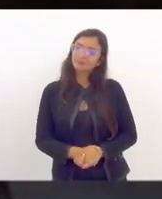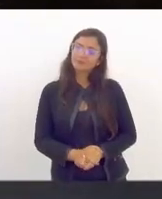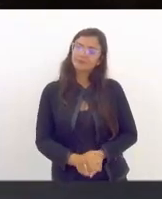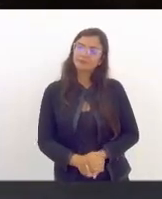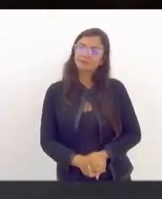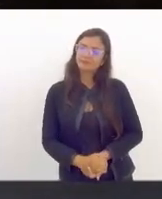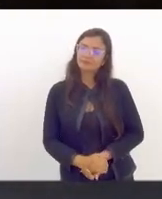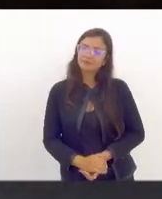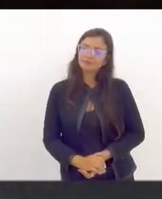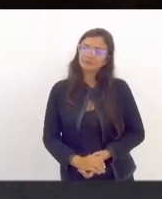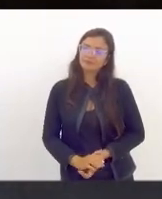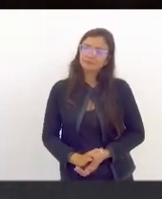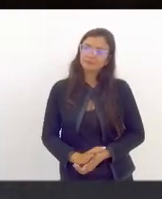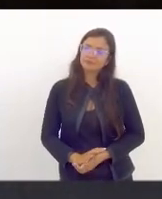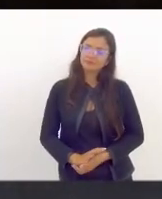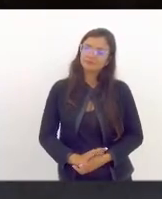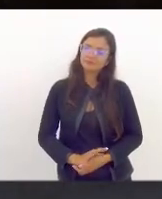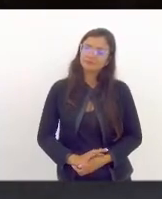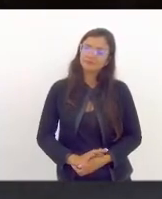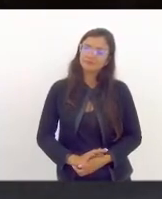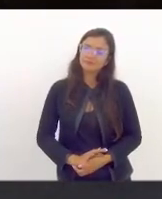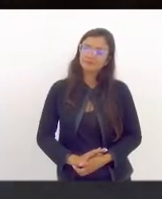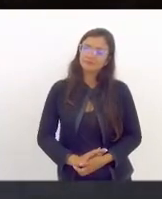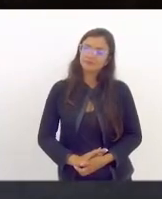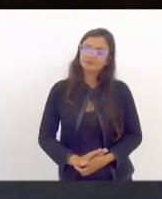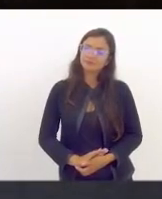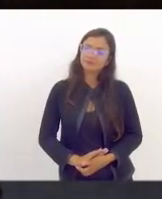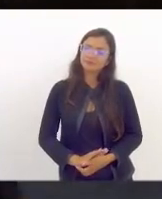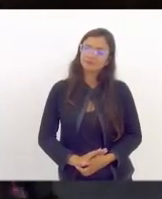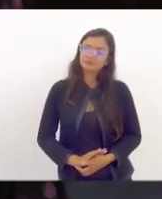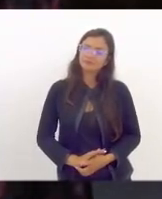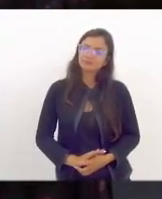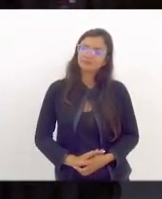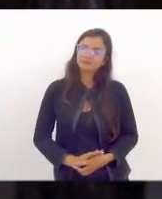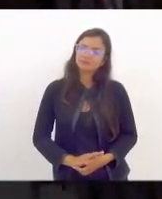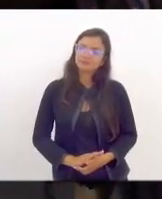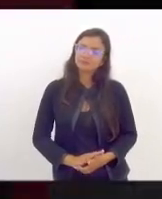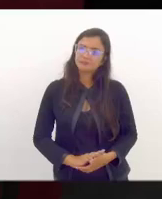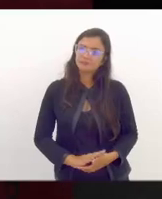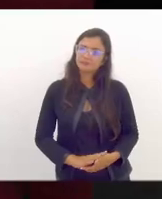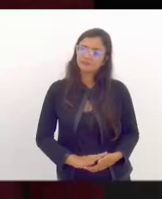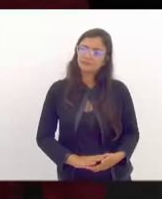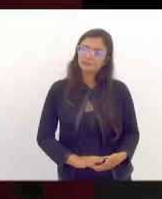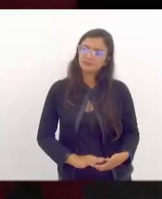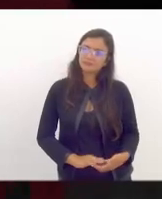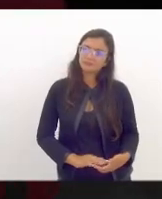curta que a gente assistiu bem no início maravilha do outfitual